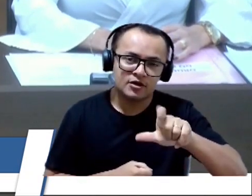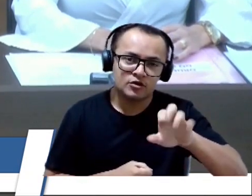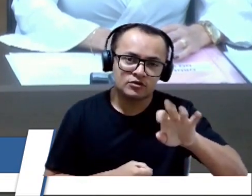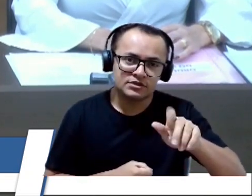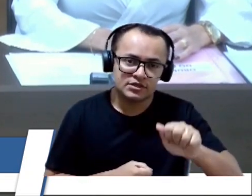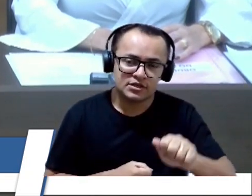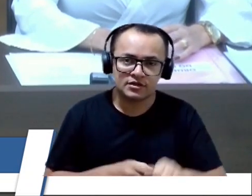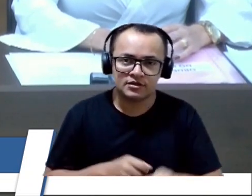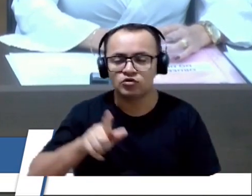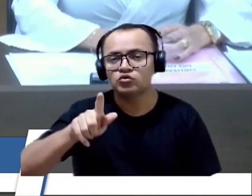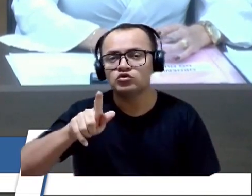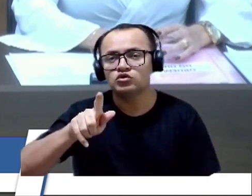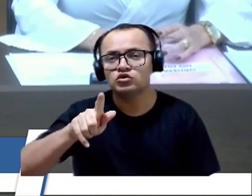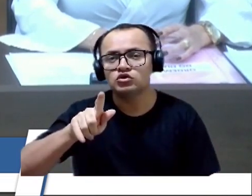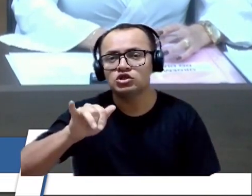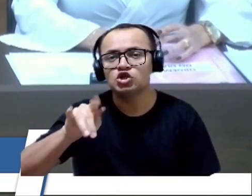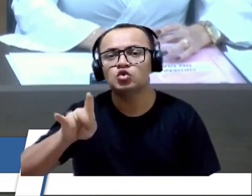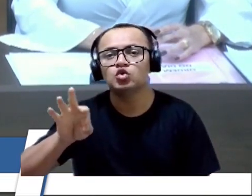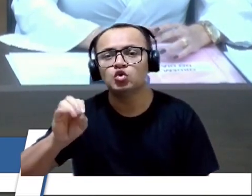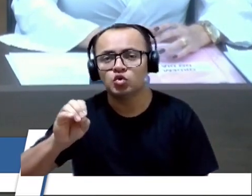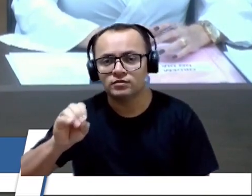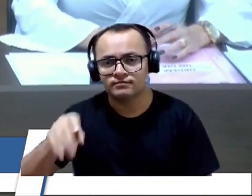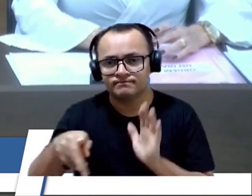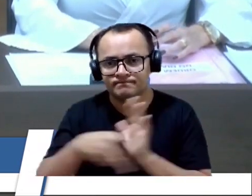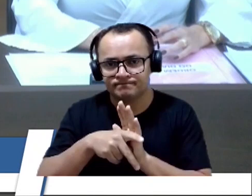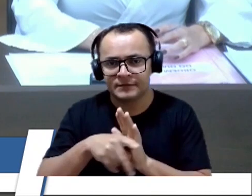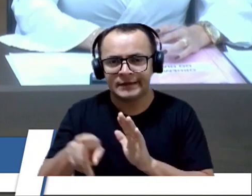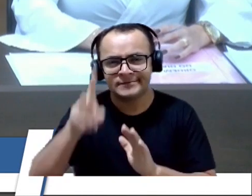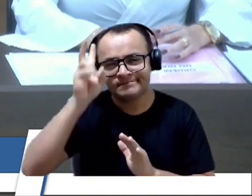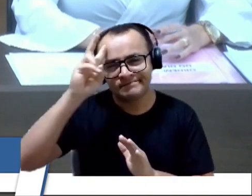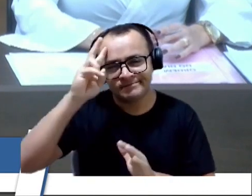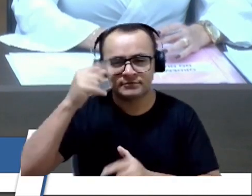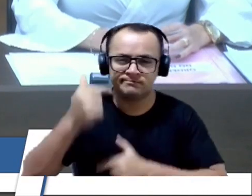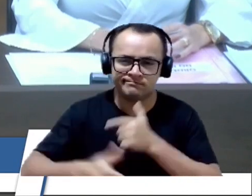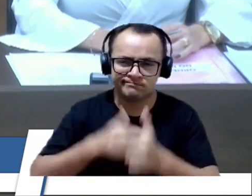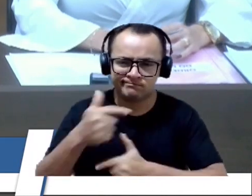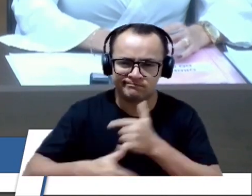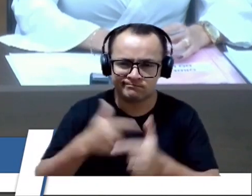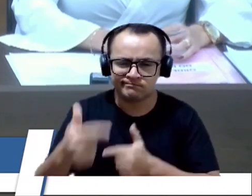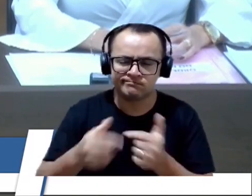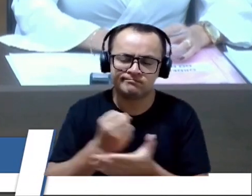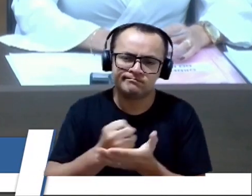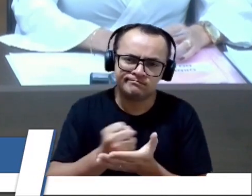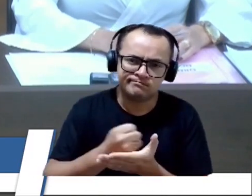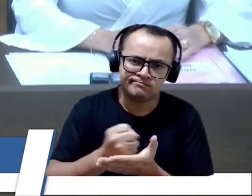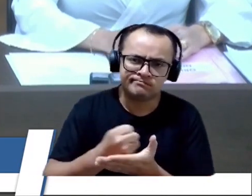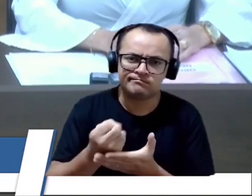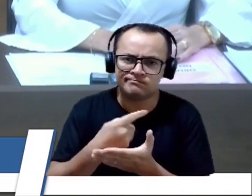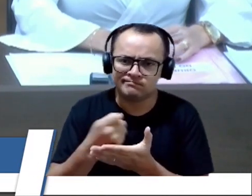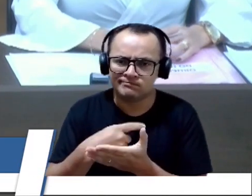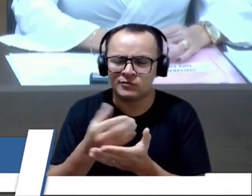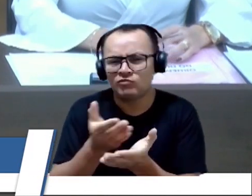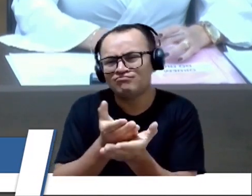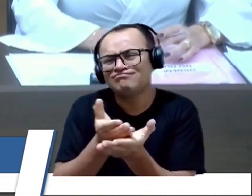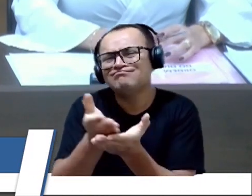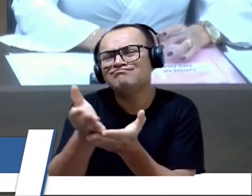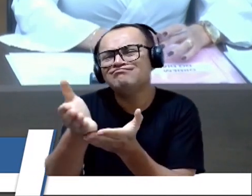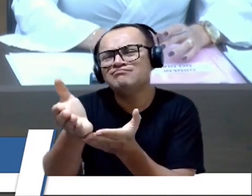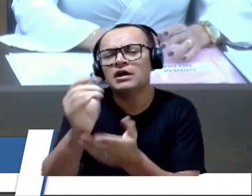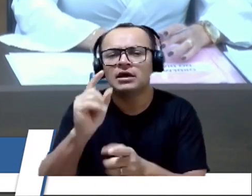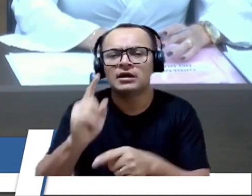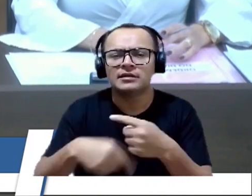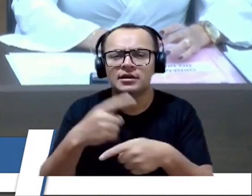Araújo. A sua história com o trabalho e com a farmácia iniciou muito cedo, sendo que após trabalhou na Farmácia